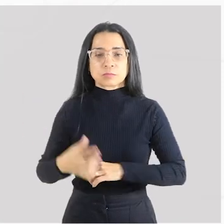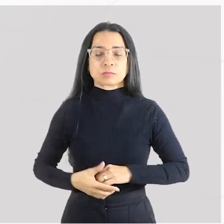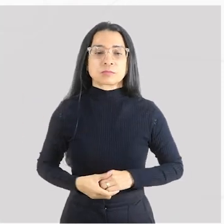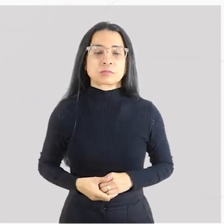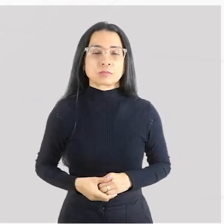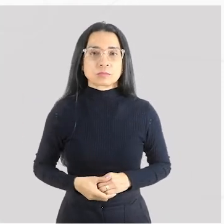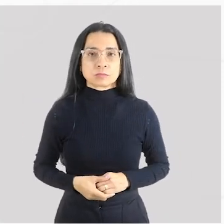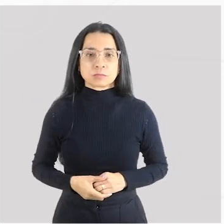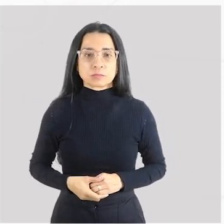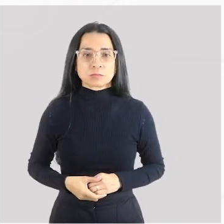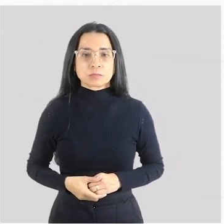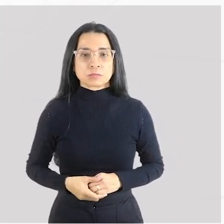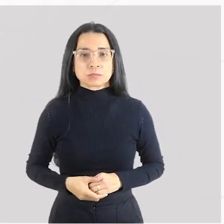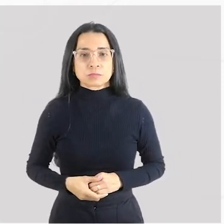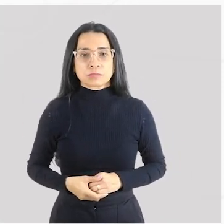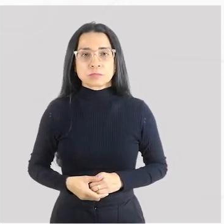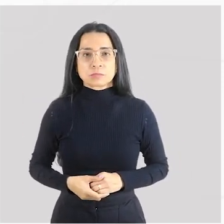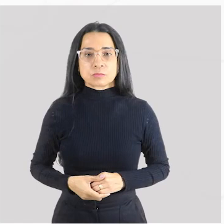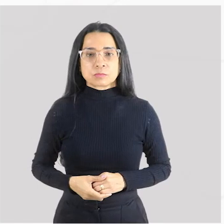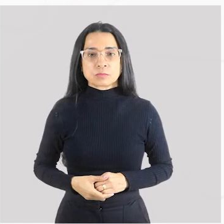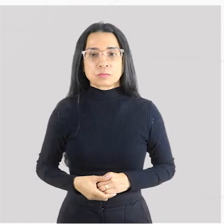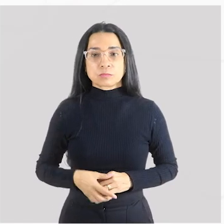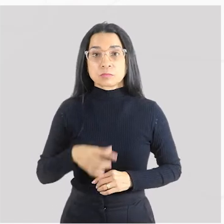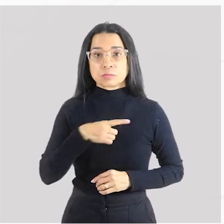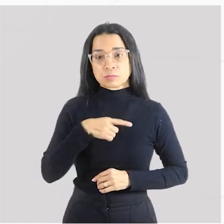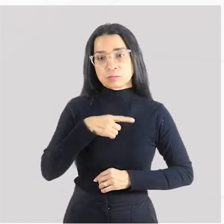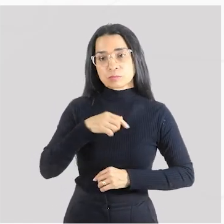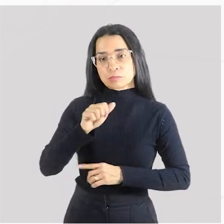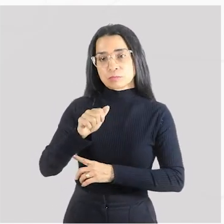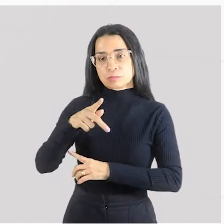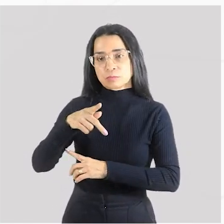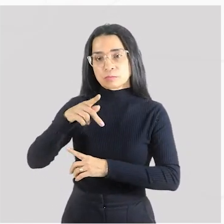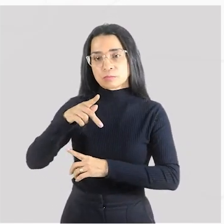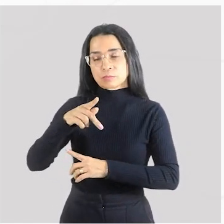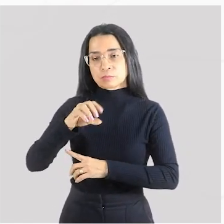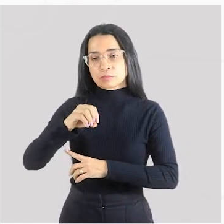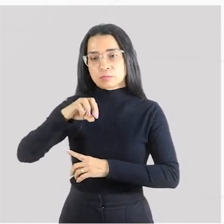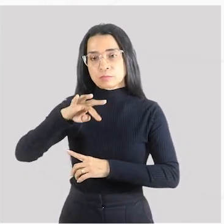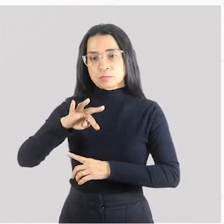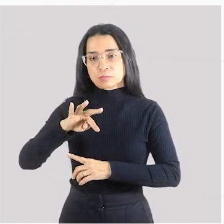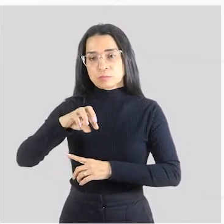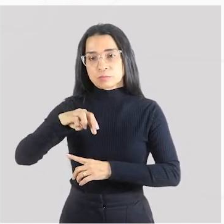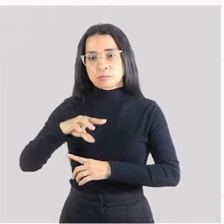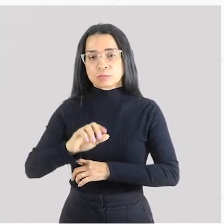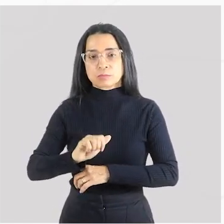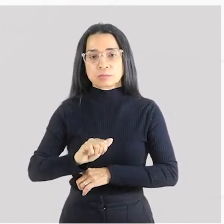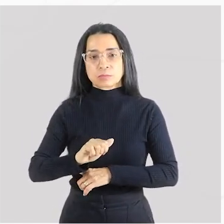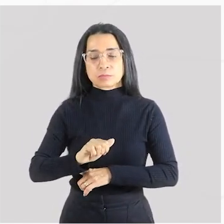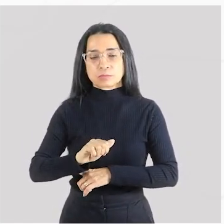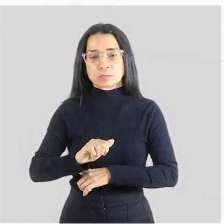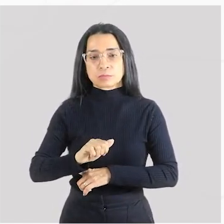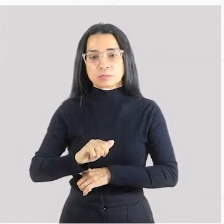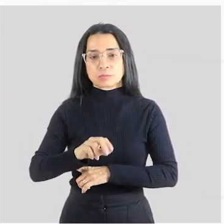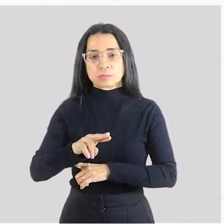3. Turma, aqui ele deu o apótema. O apótema vale 5 raiz de